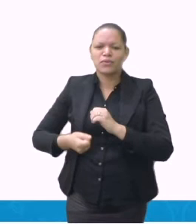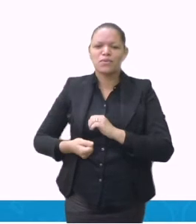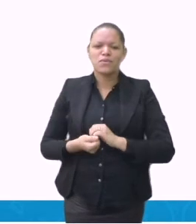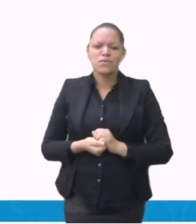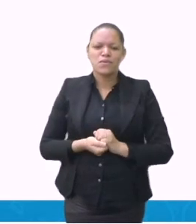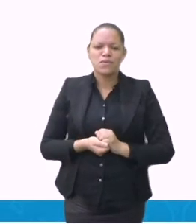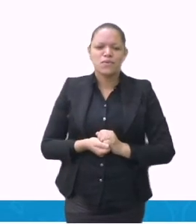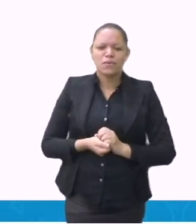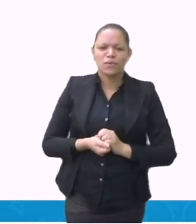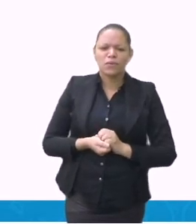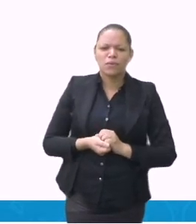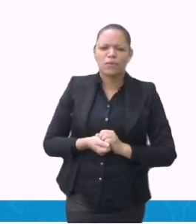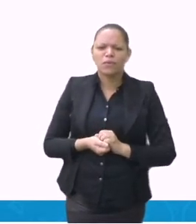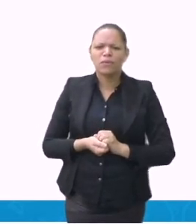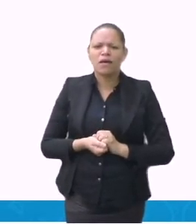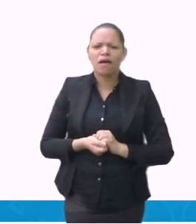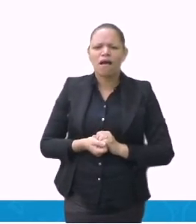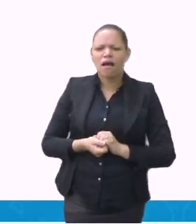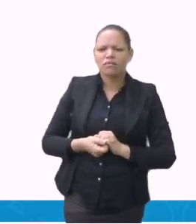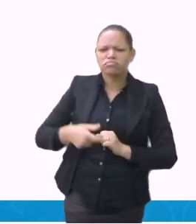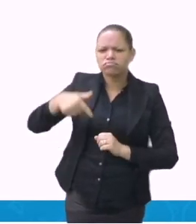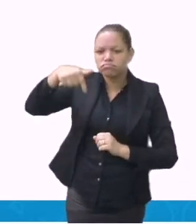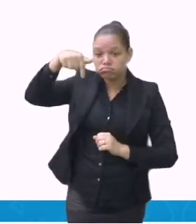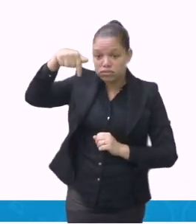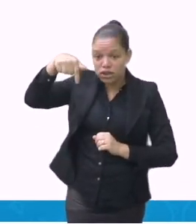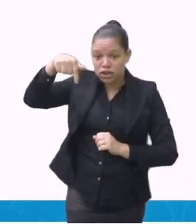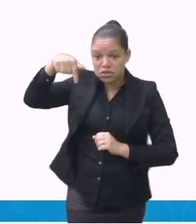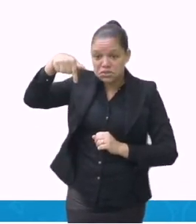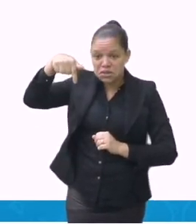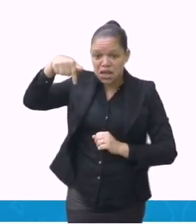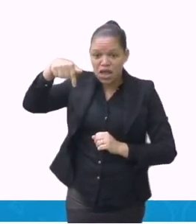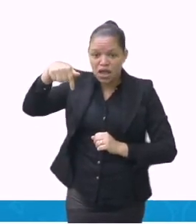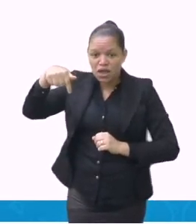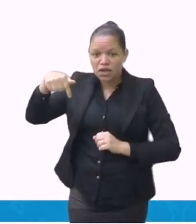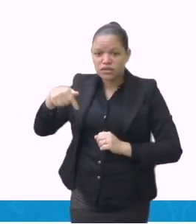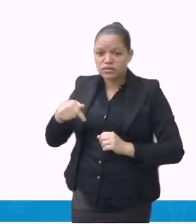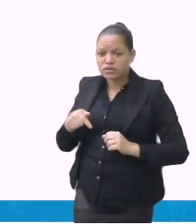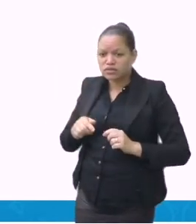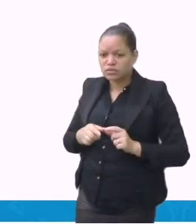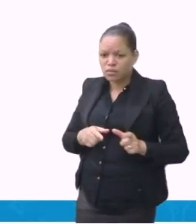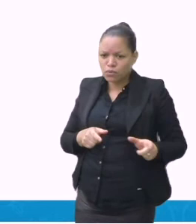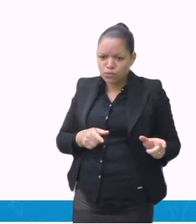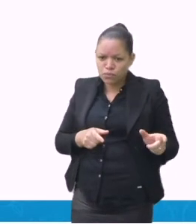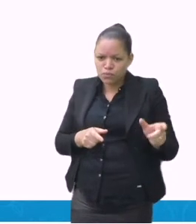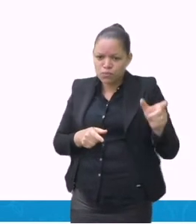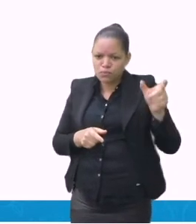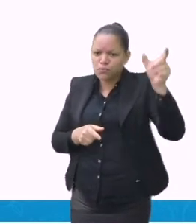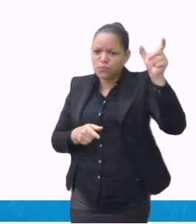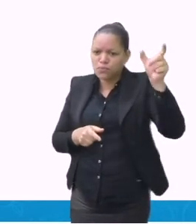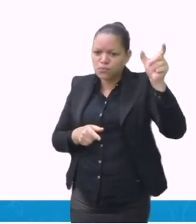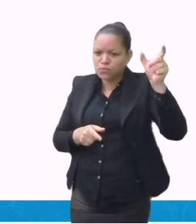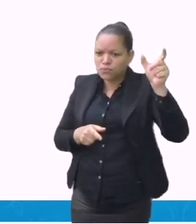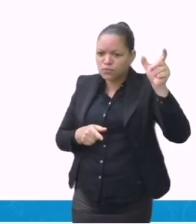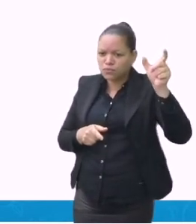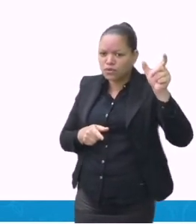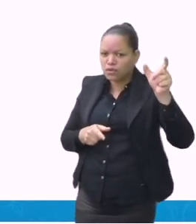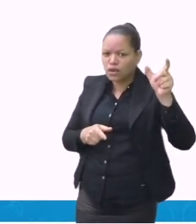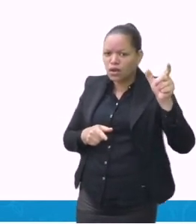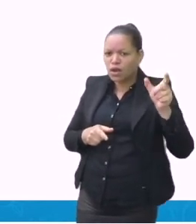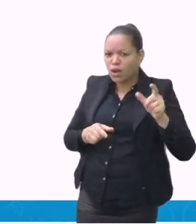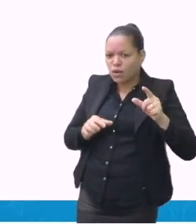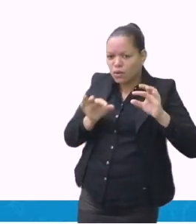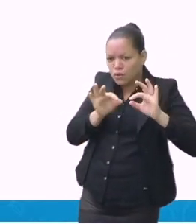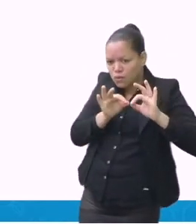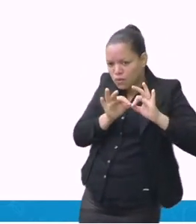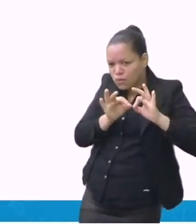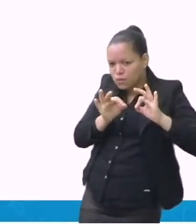a lua primeiro? A Júlia quer desenhar na 7ª coluna. A coluna está representada por letras.